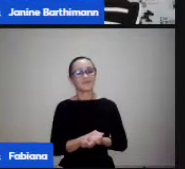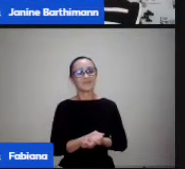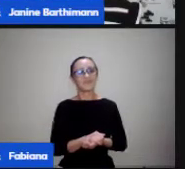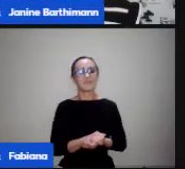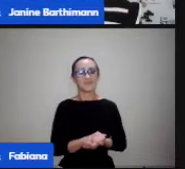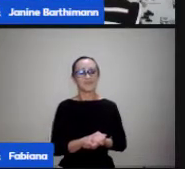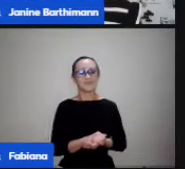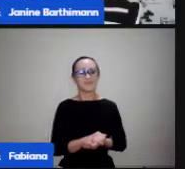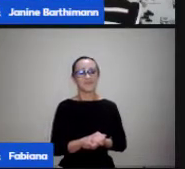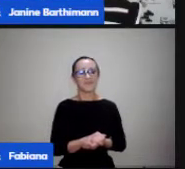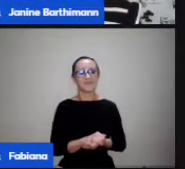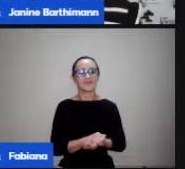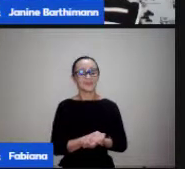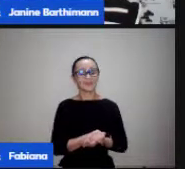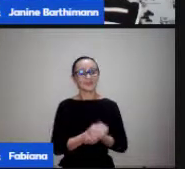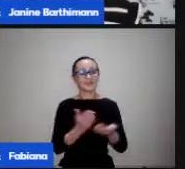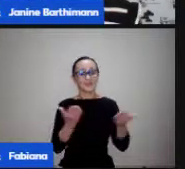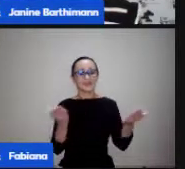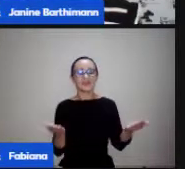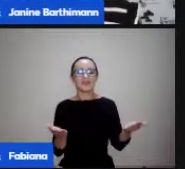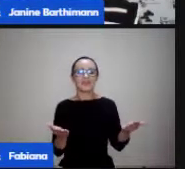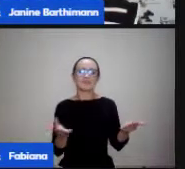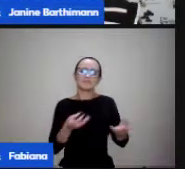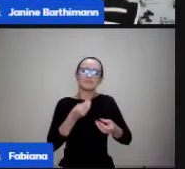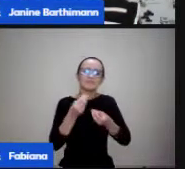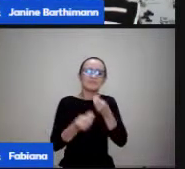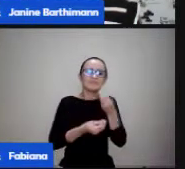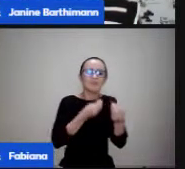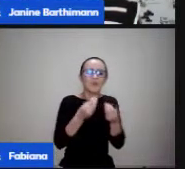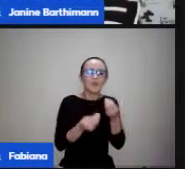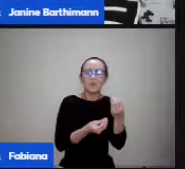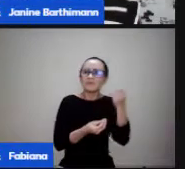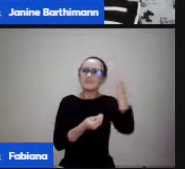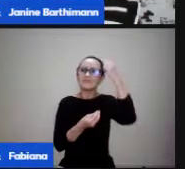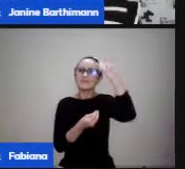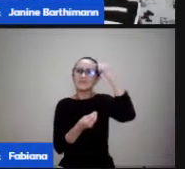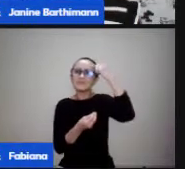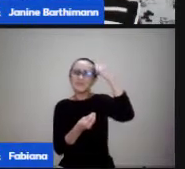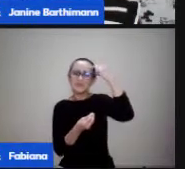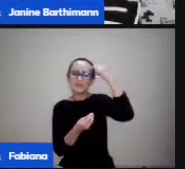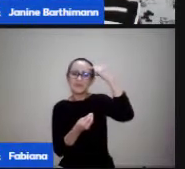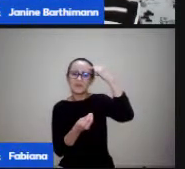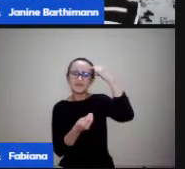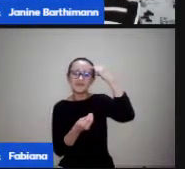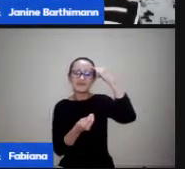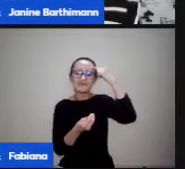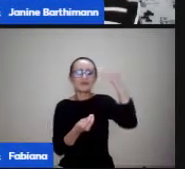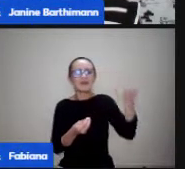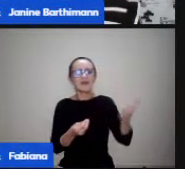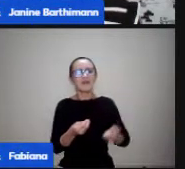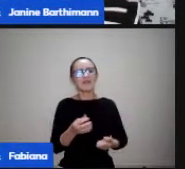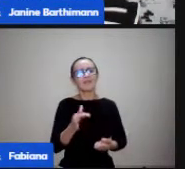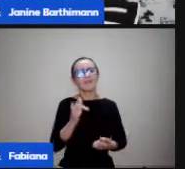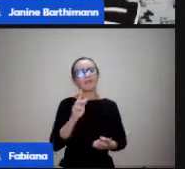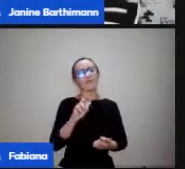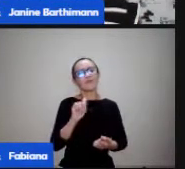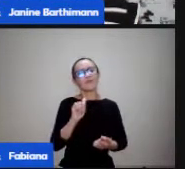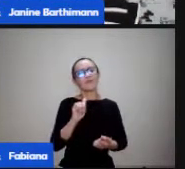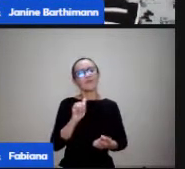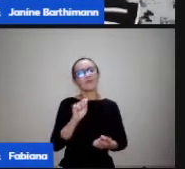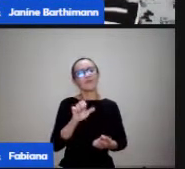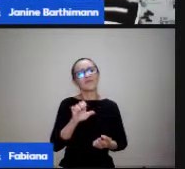você, como nesse pensamento do Paulo Freire, todos nós